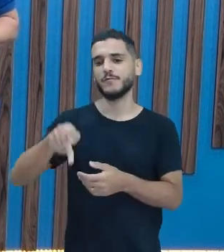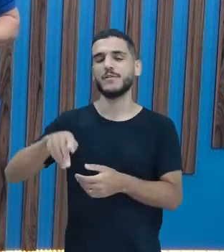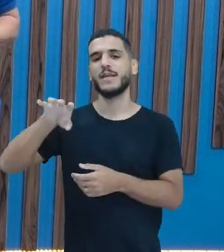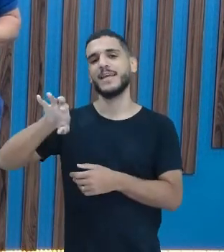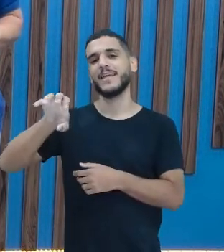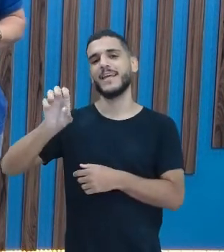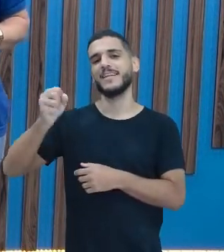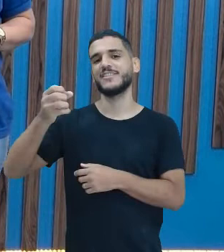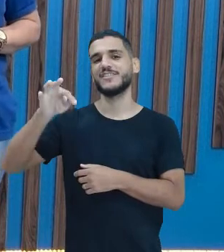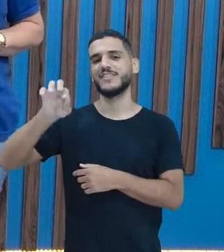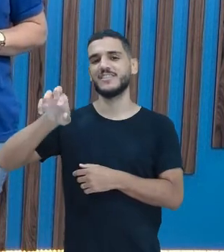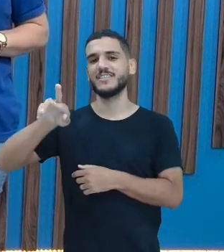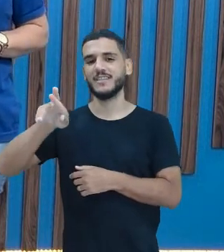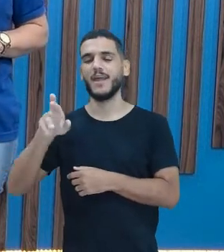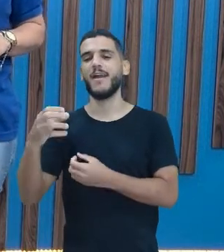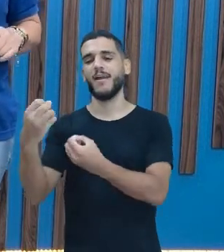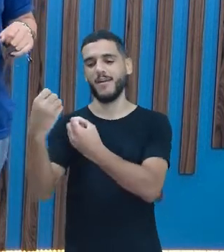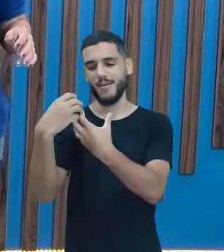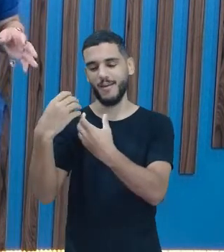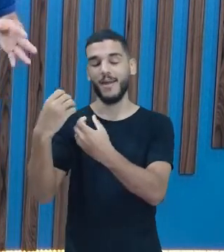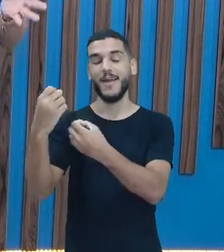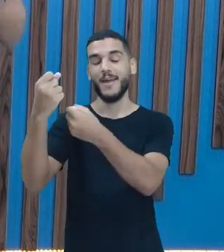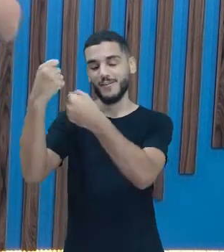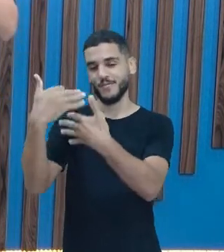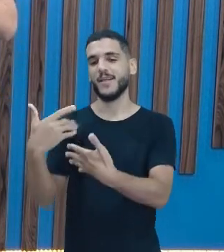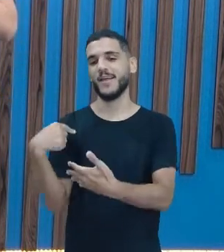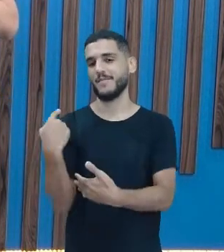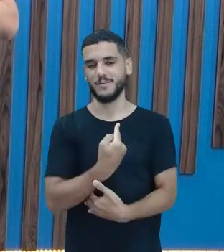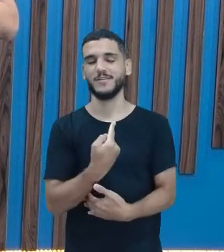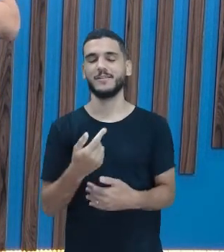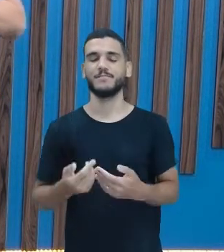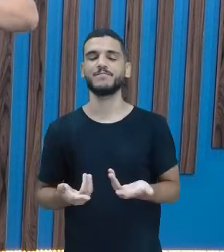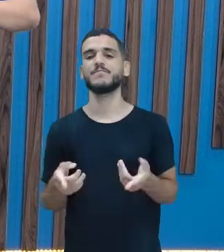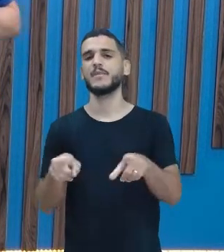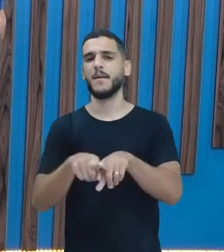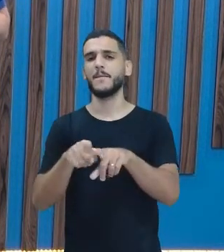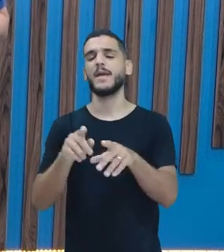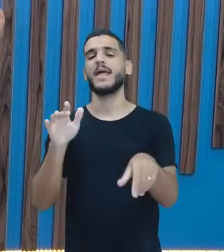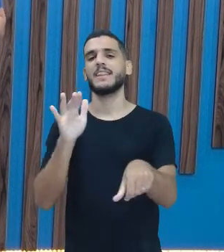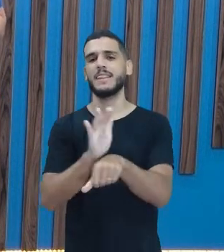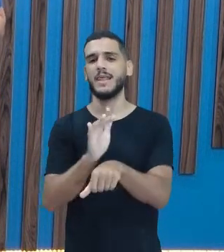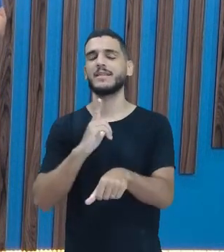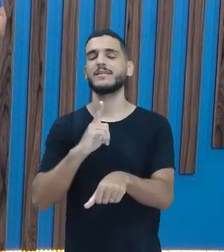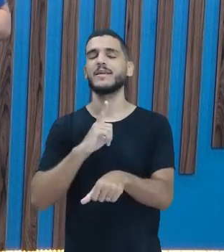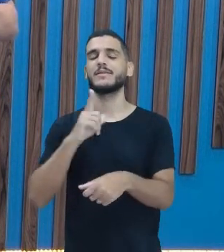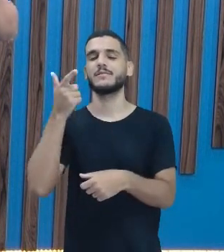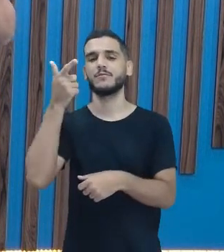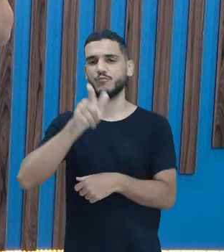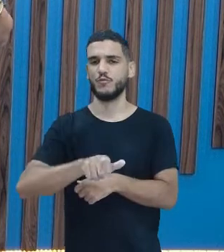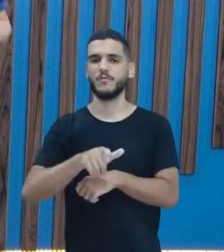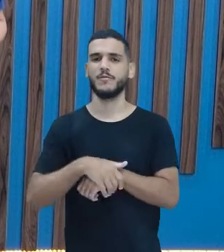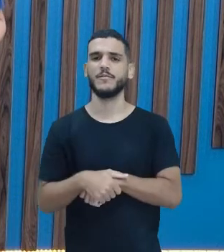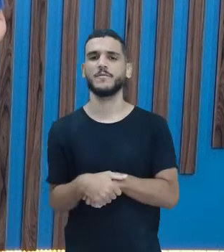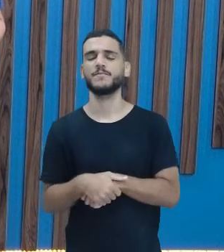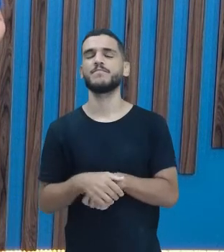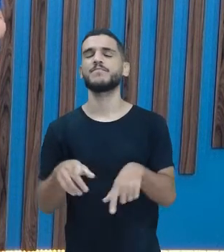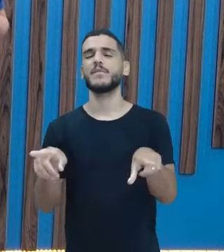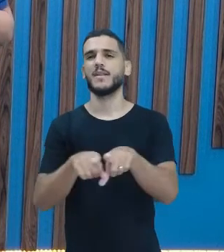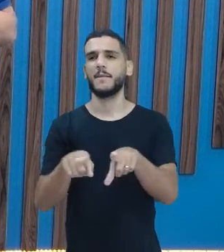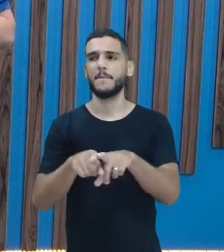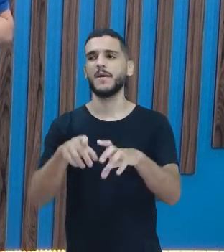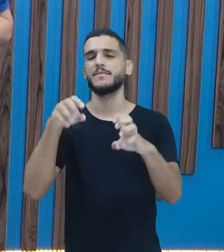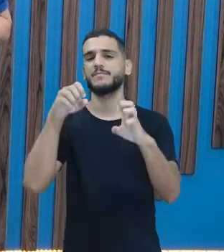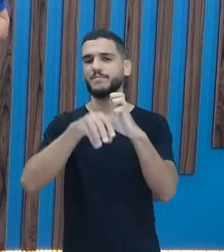aqui para a gente, tá certo? E no início da tarde nós temos a reprise. Também temos no Educa